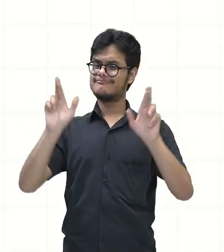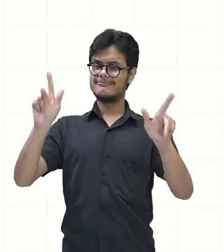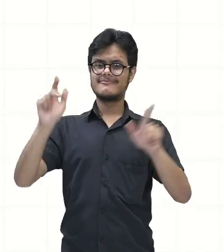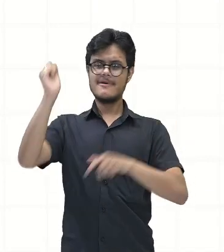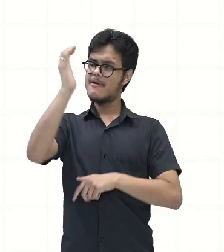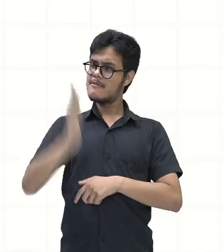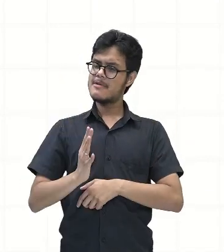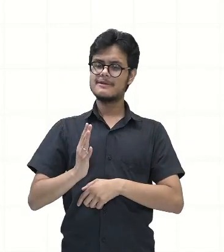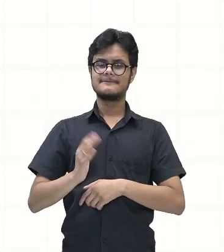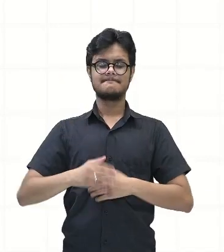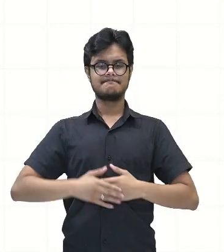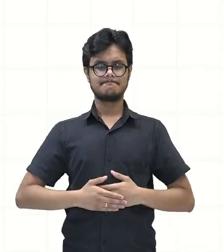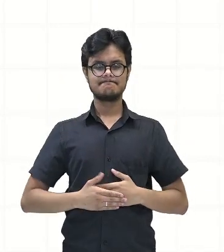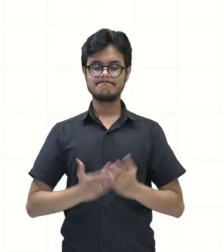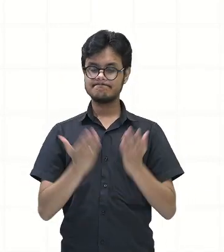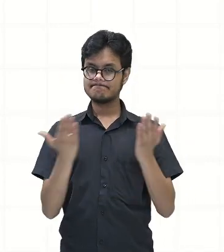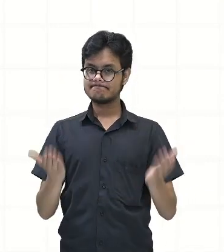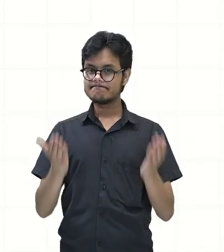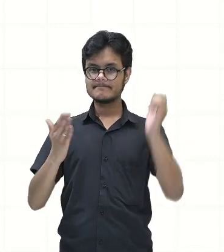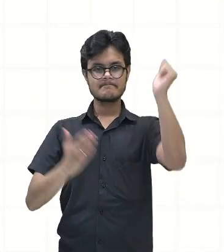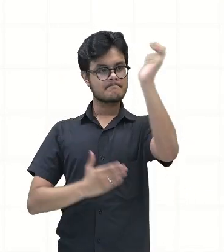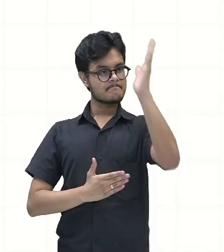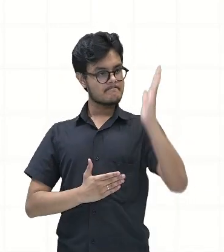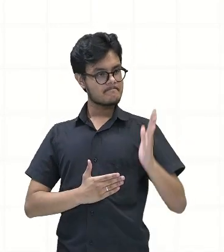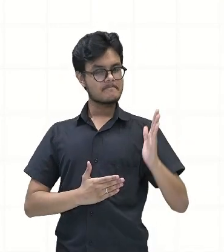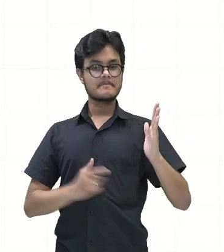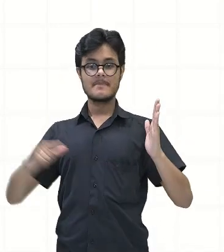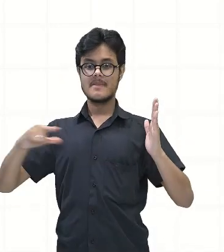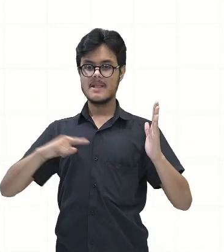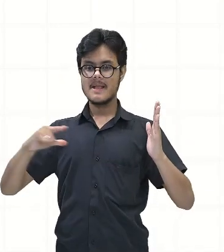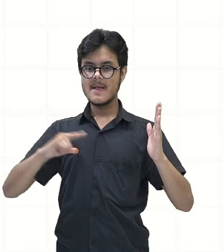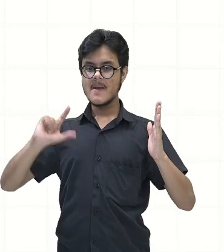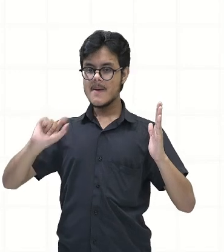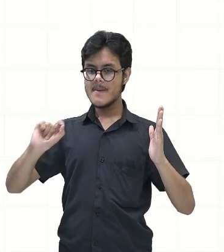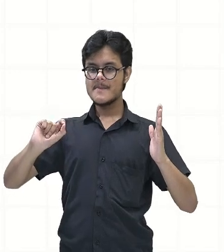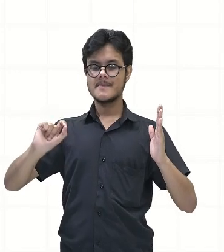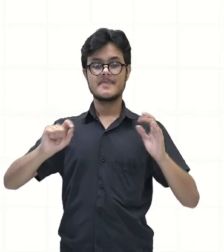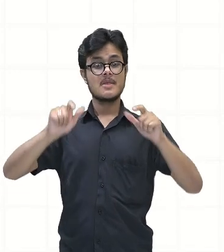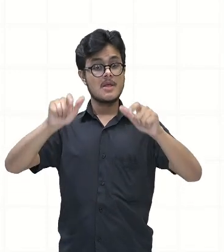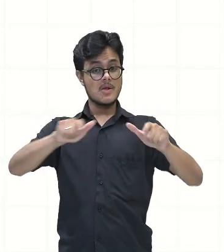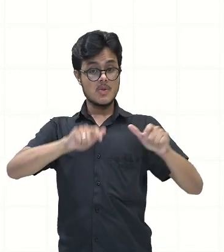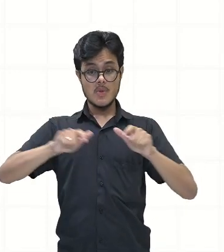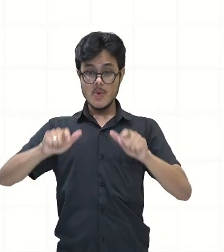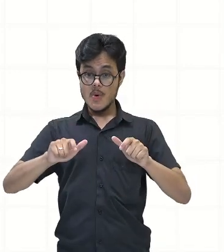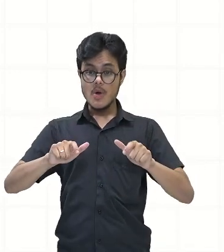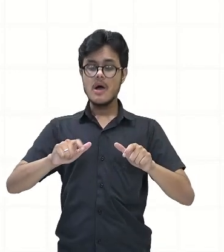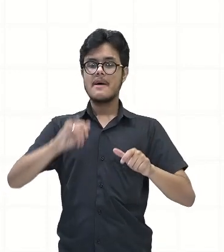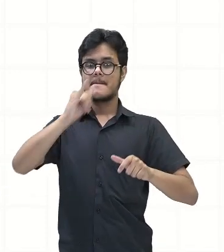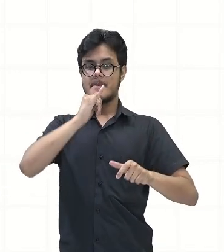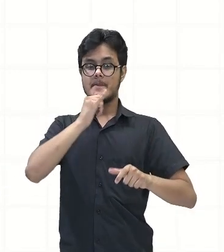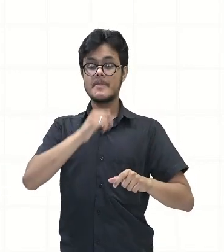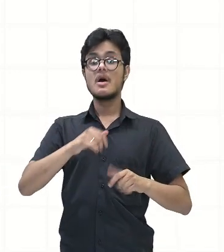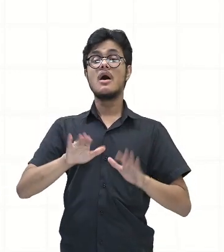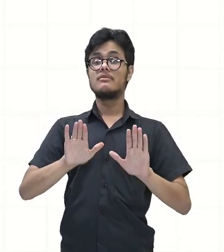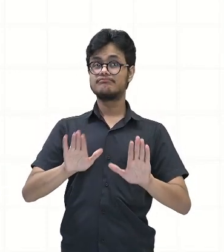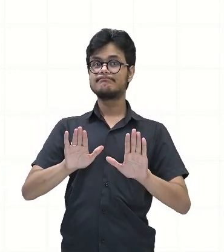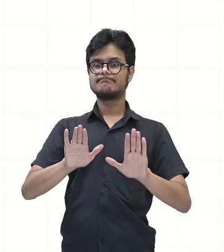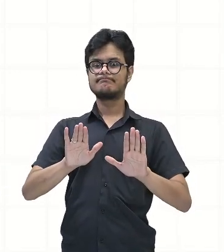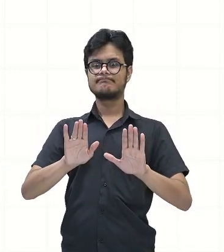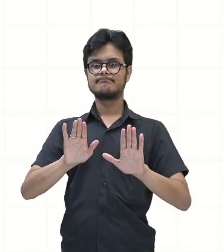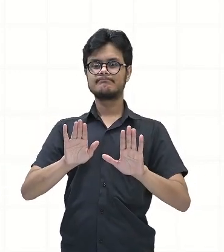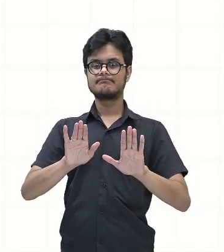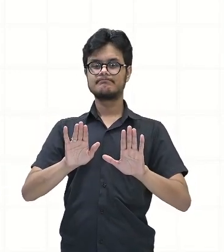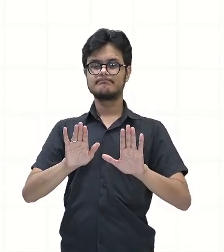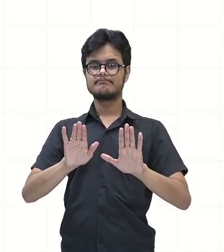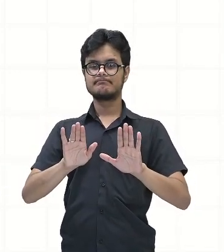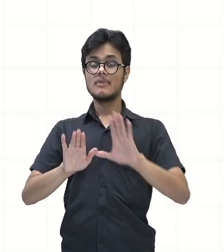tá? Então, o território brasileiro, ele se encontra no hemisfério ocidental,